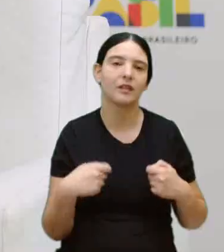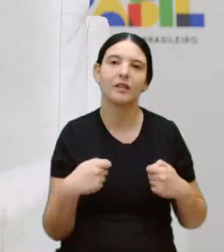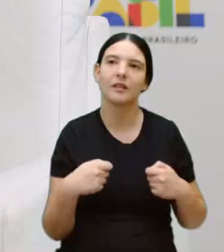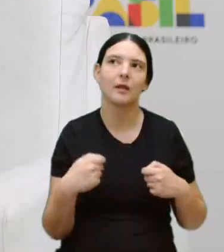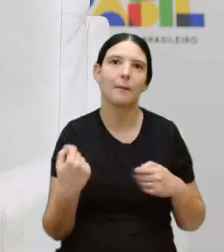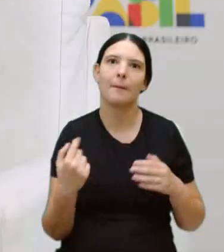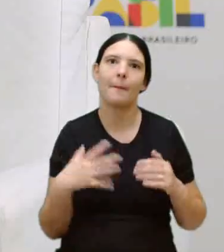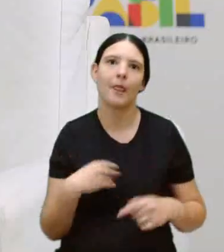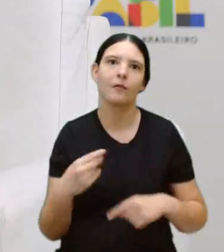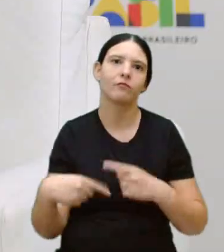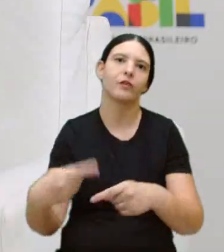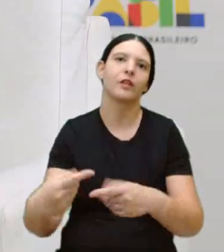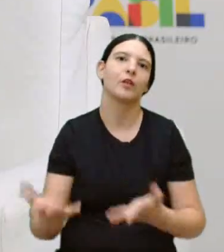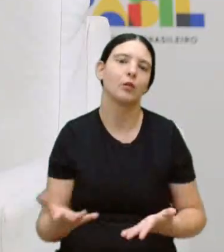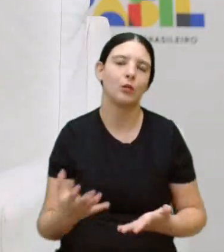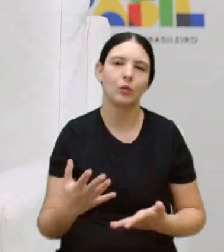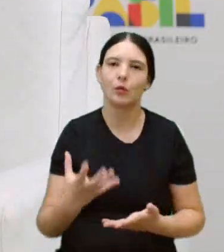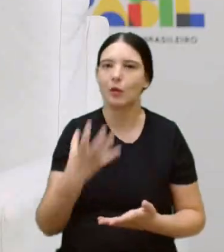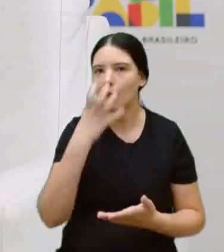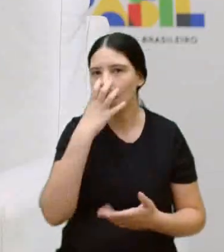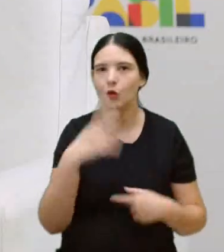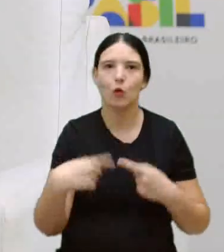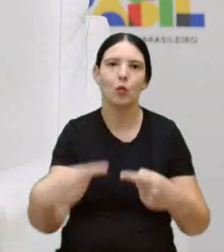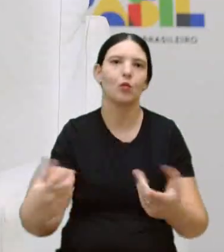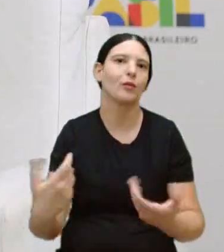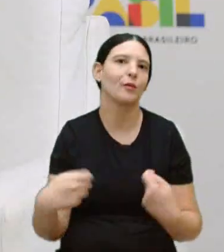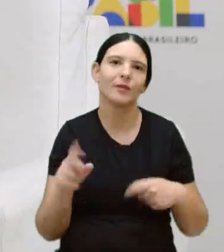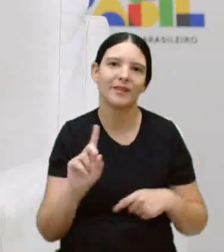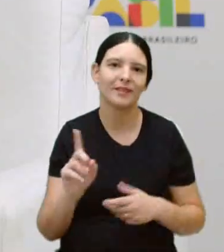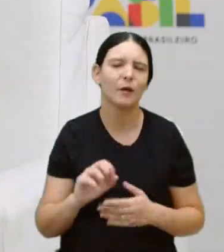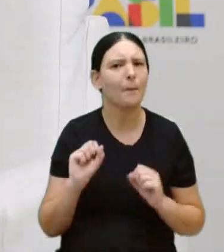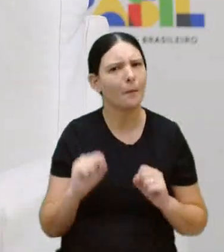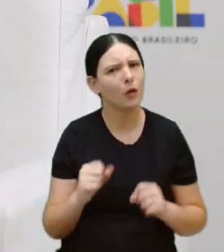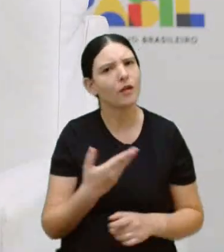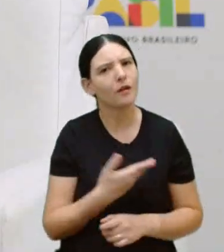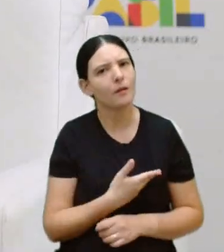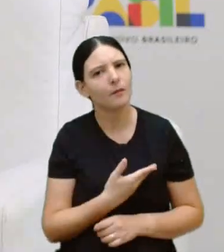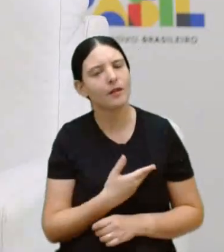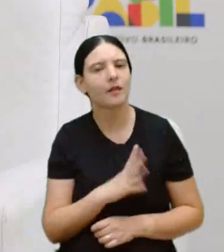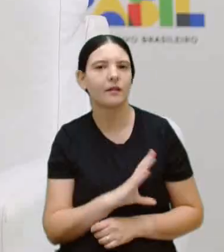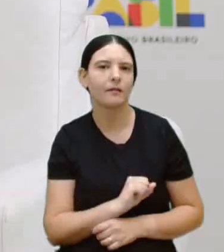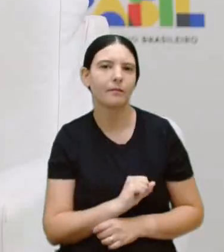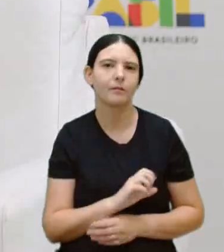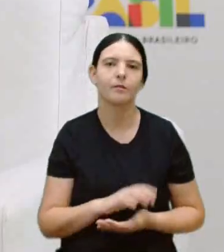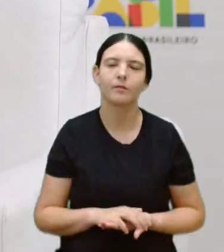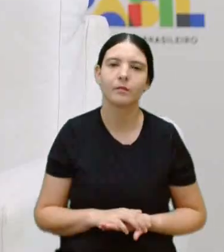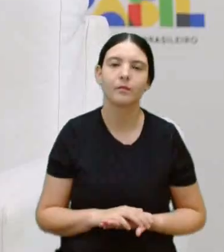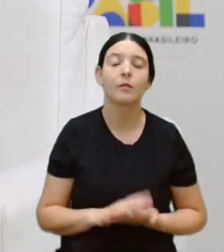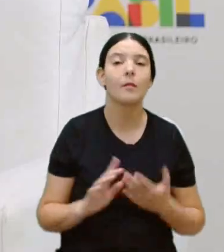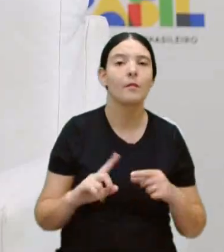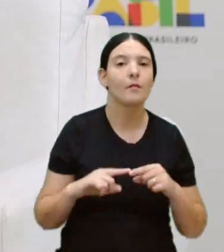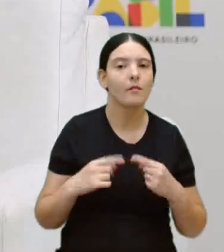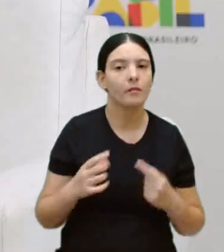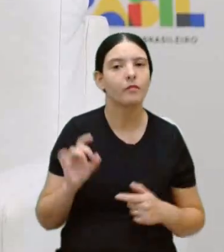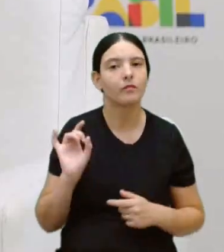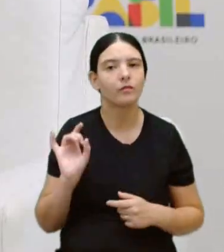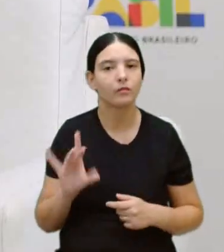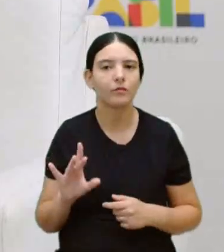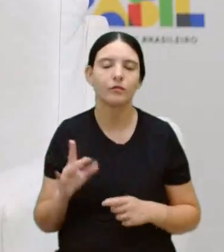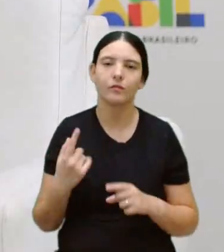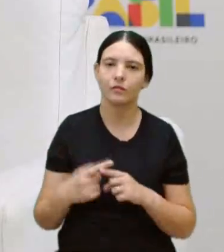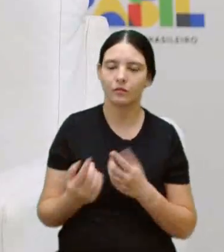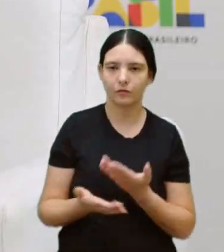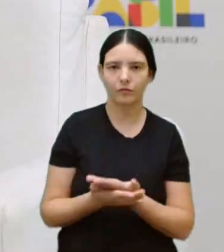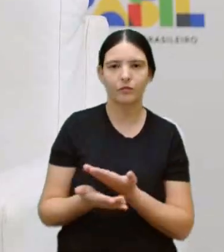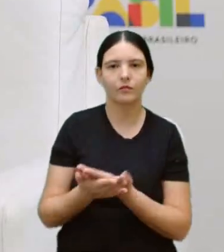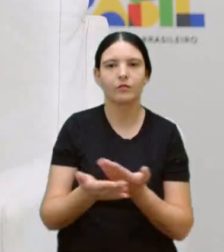filhos, pets, para poder se amar. Você pode amar uma amiga. Isso só é formulado dentro dos estudos